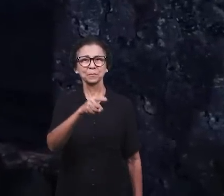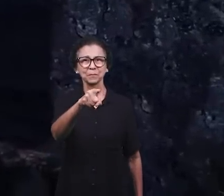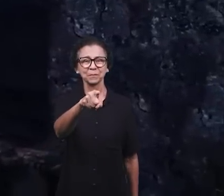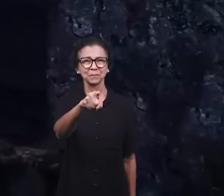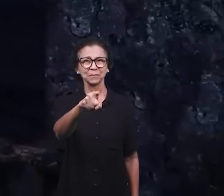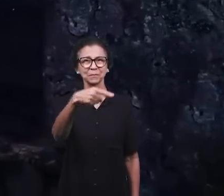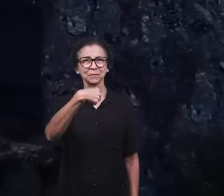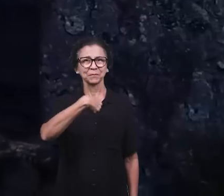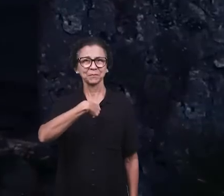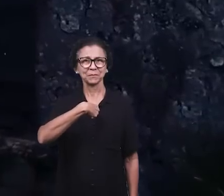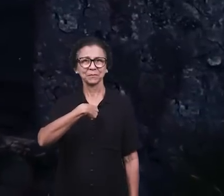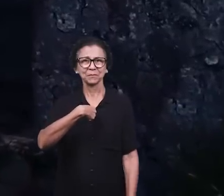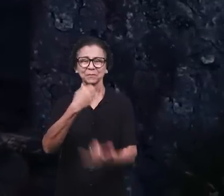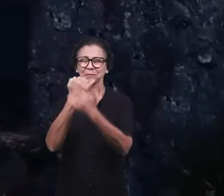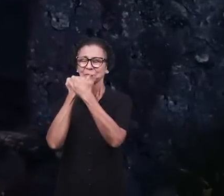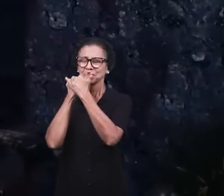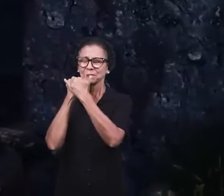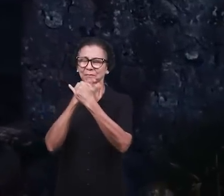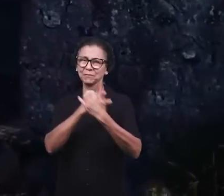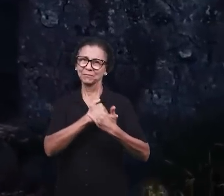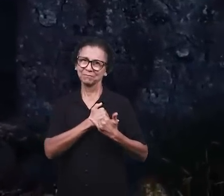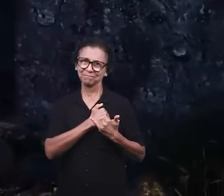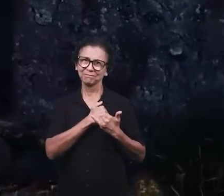dando vida ao